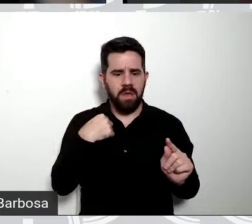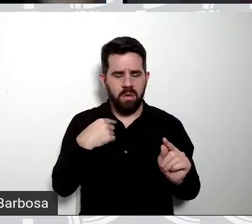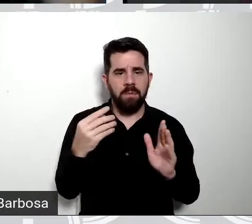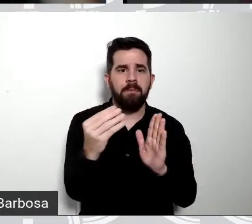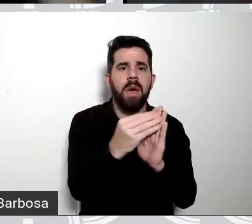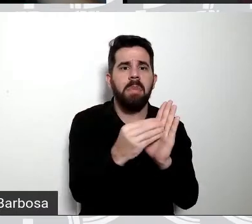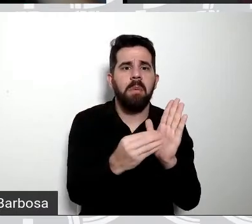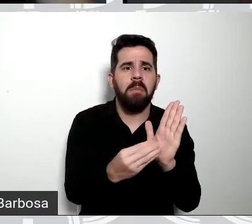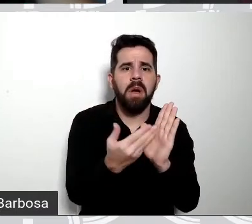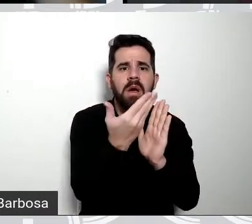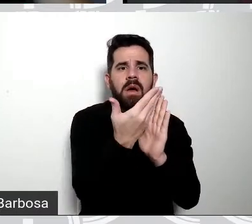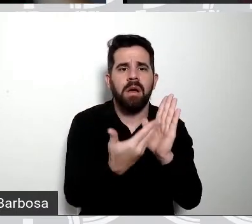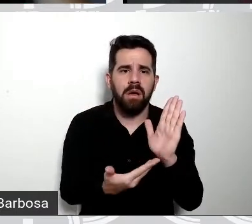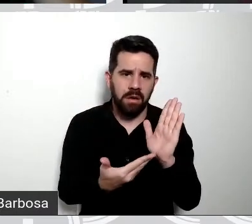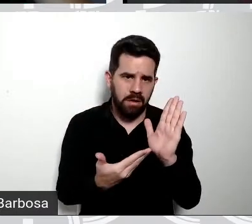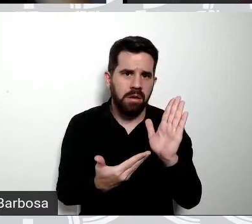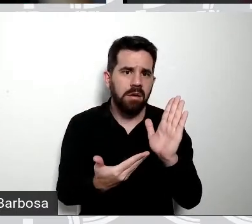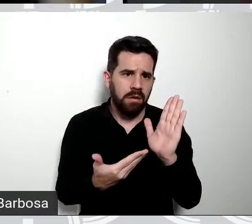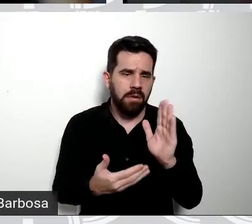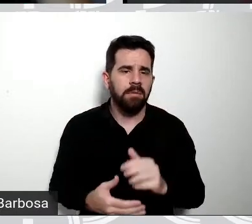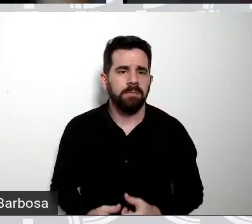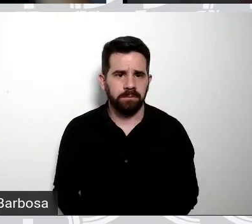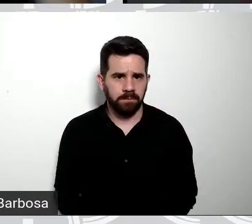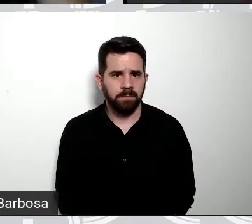Desse registro de escrita, né?